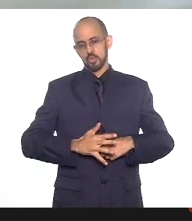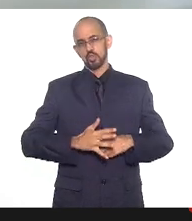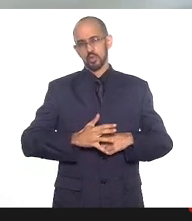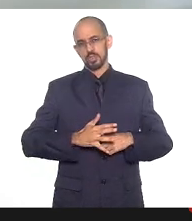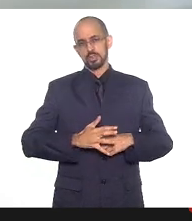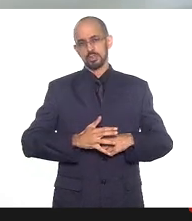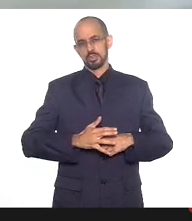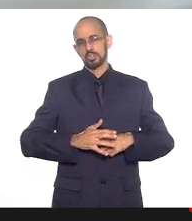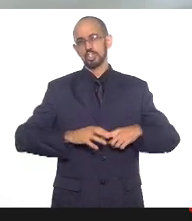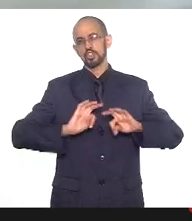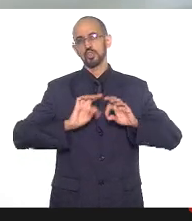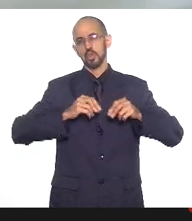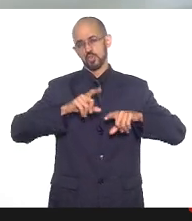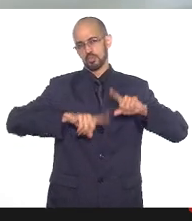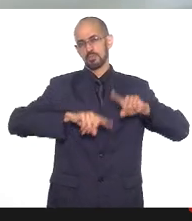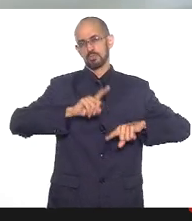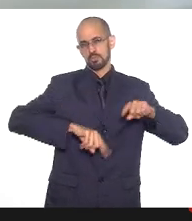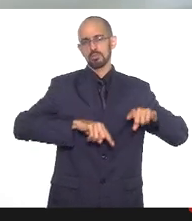Se esse campo vai ter,